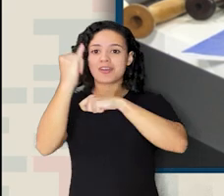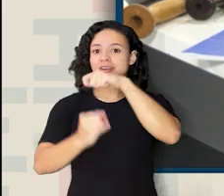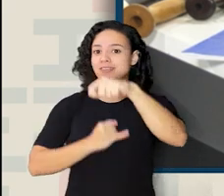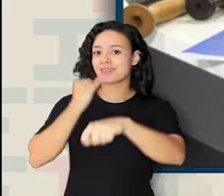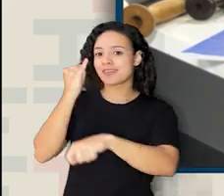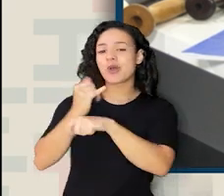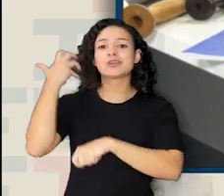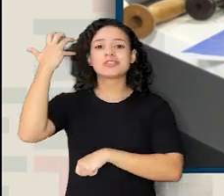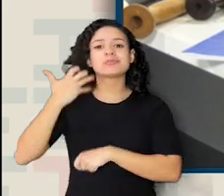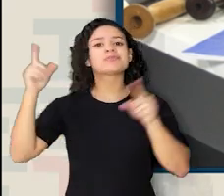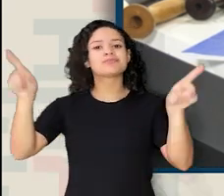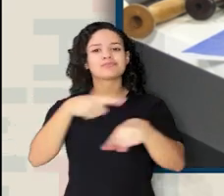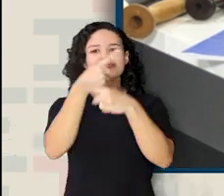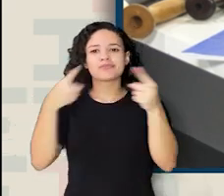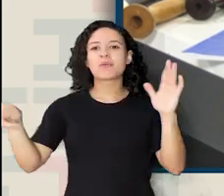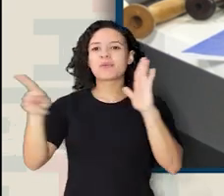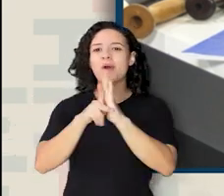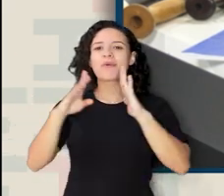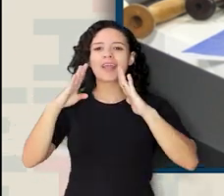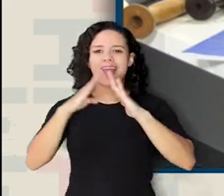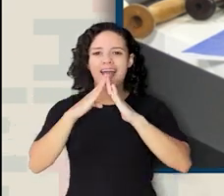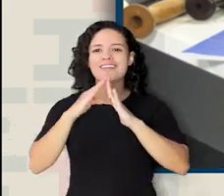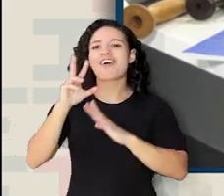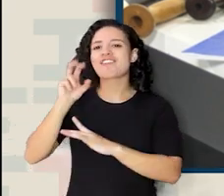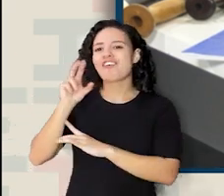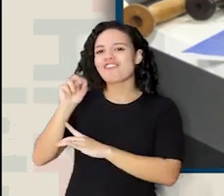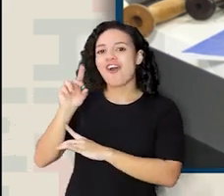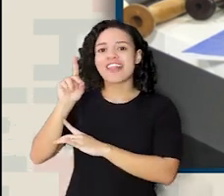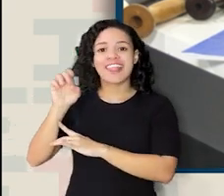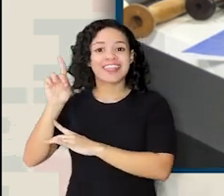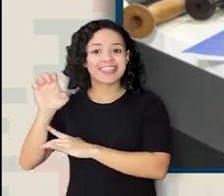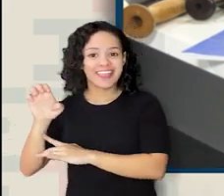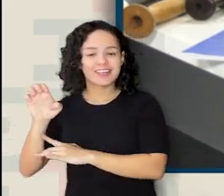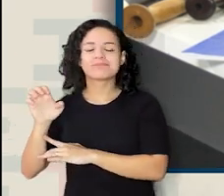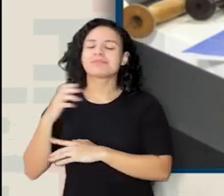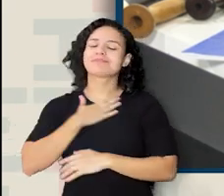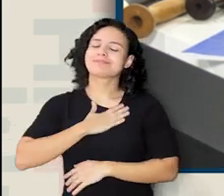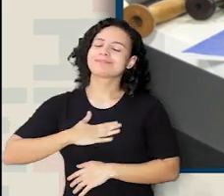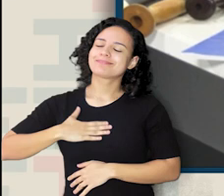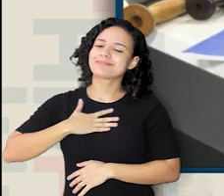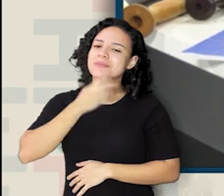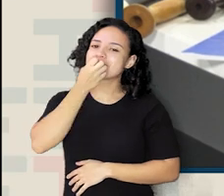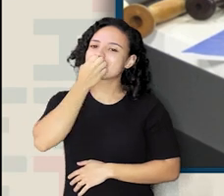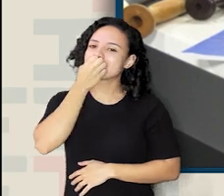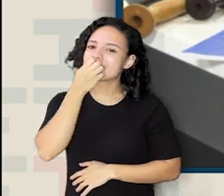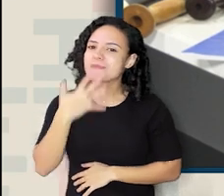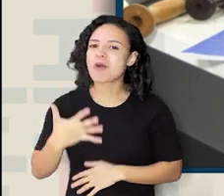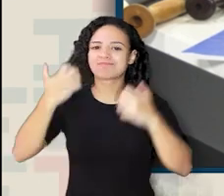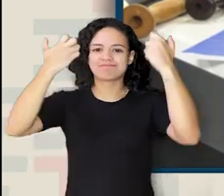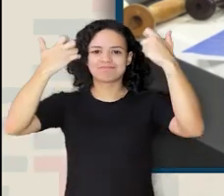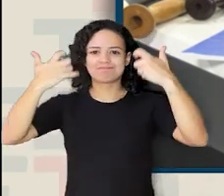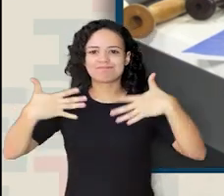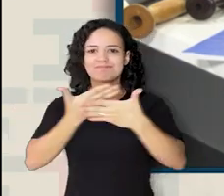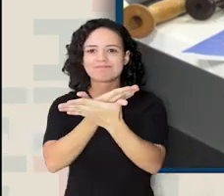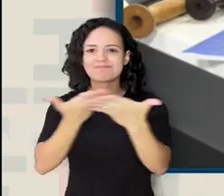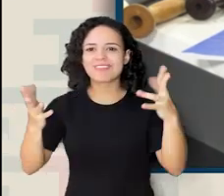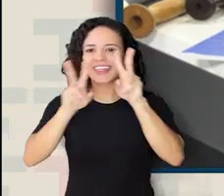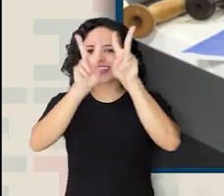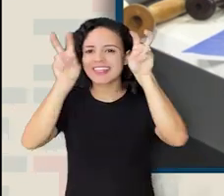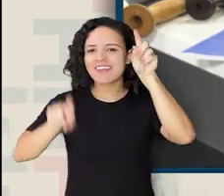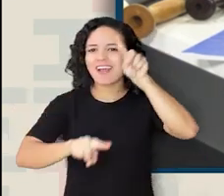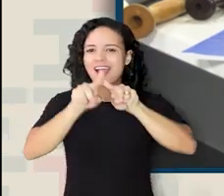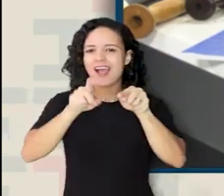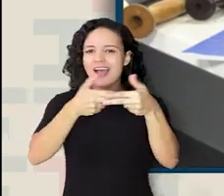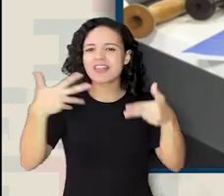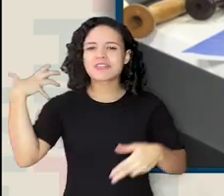Música Instrumental da Casa de Vovó Dedé. É um prazer enorme estar aqui falando para vocês sobre esse instrumento